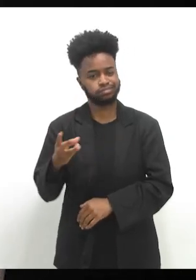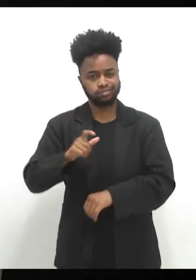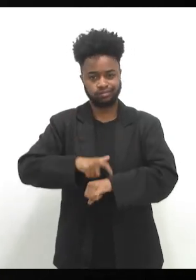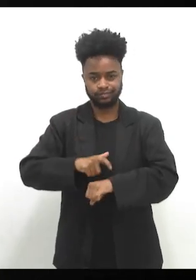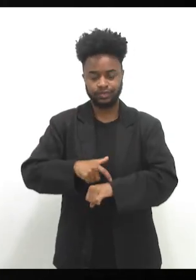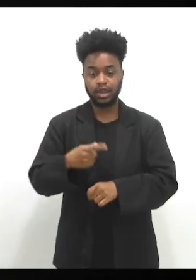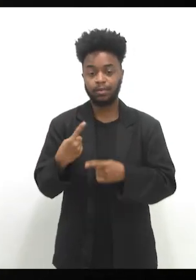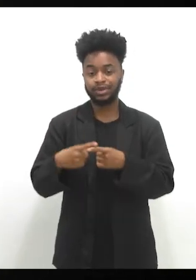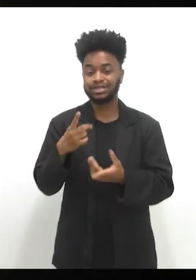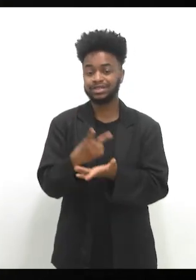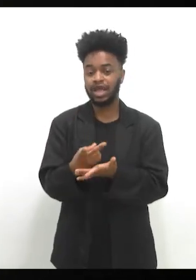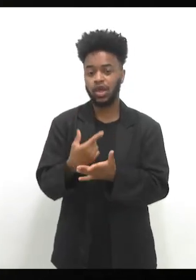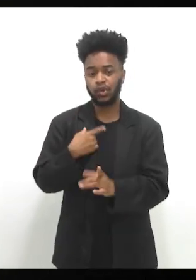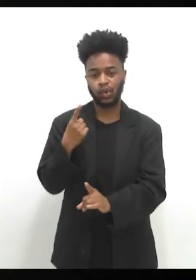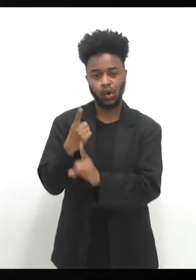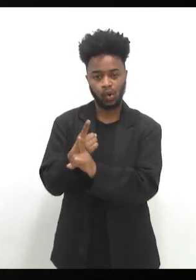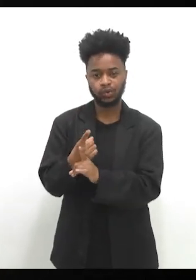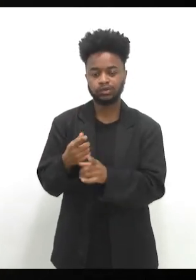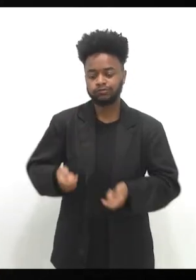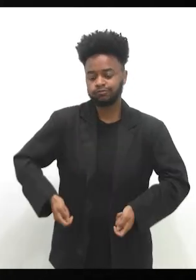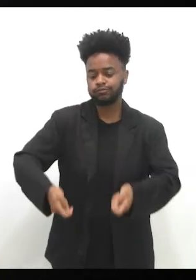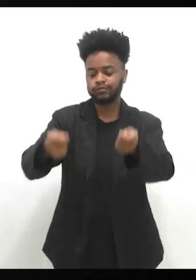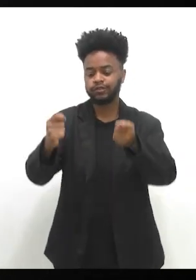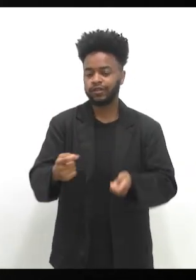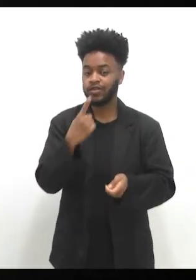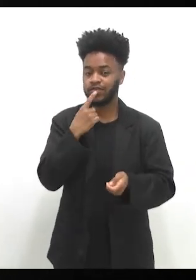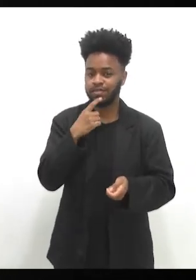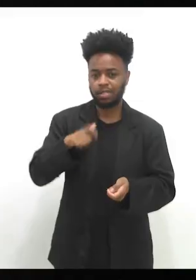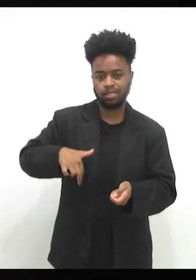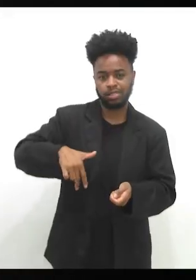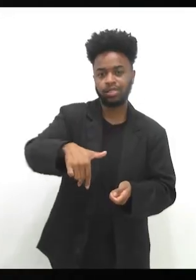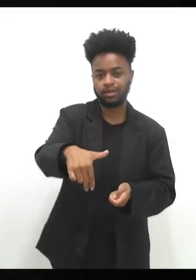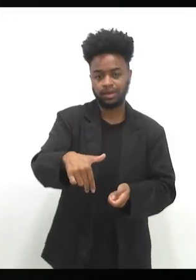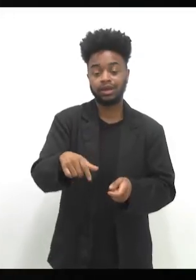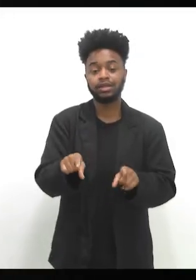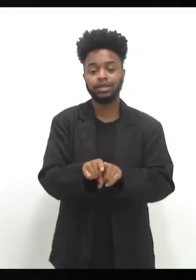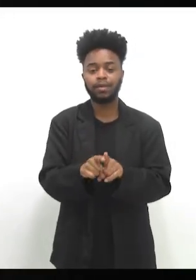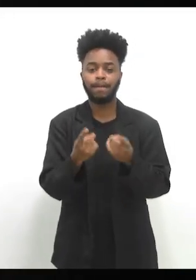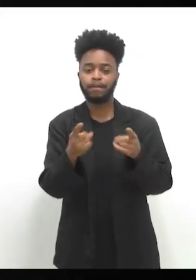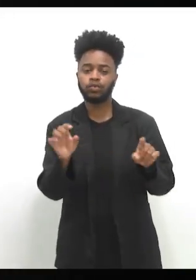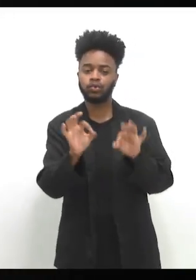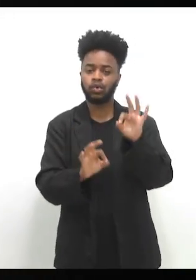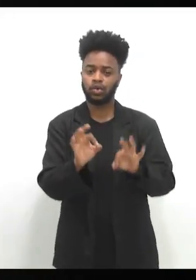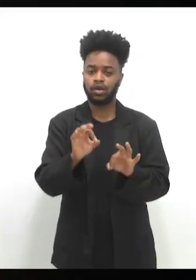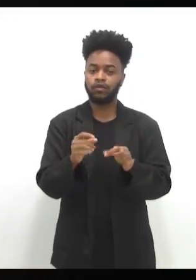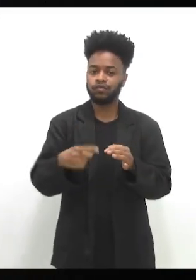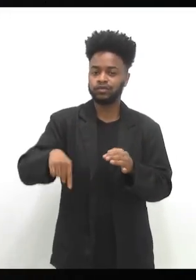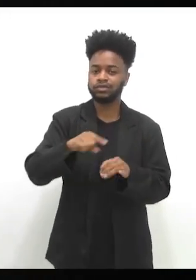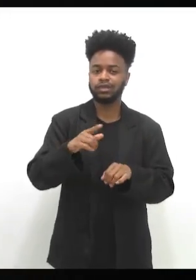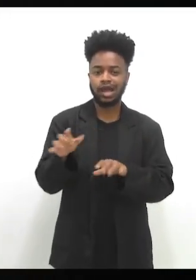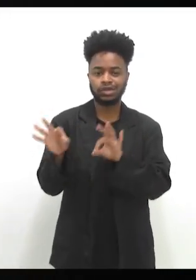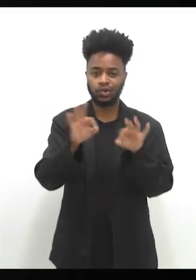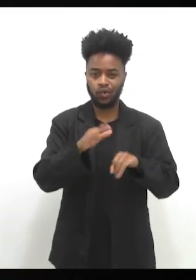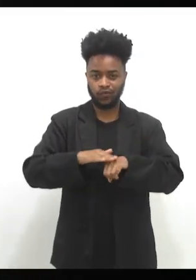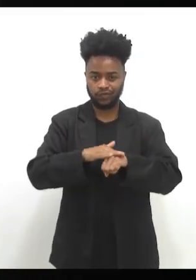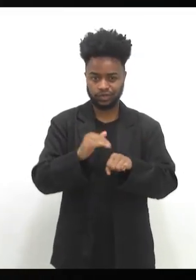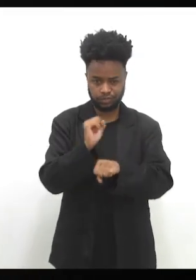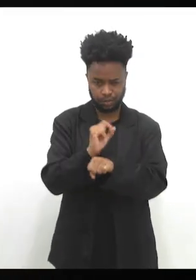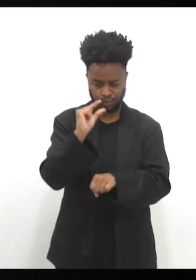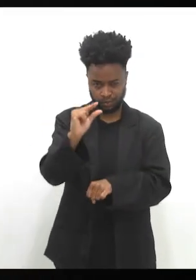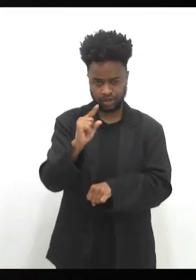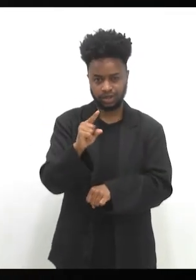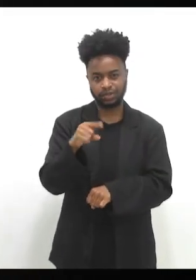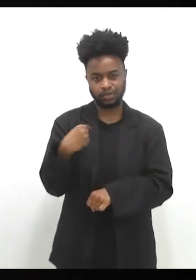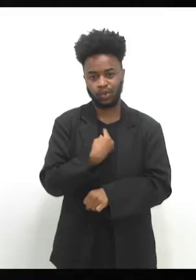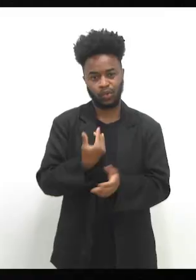inúmeras vezes. Quando eu encontro, eu boto tapete vermelho e banda de música, igual você vai botar do outro lado, por causa da nossa conversa que vem agora. Fica aí que o